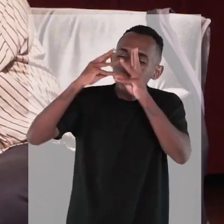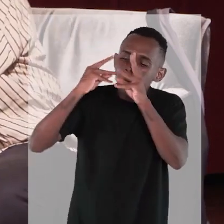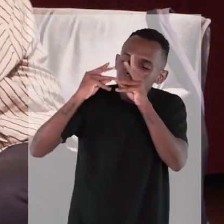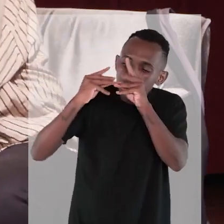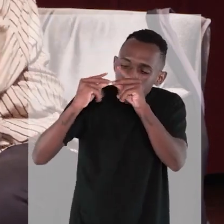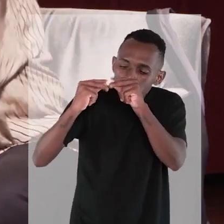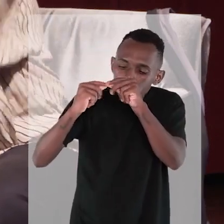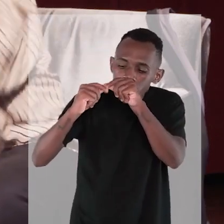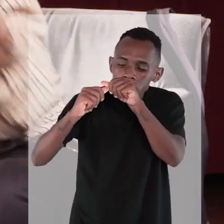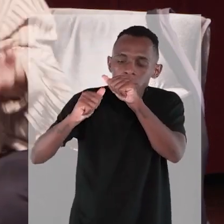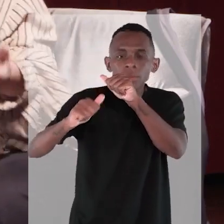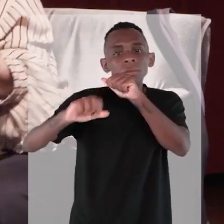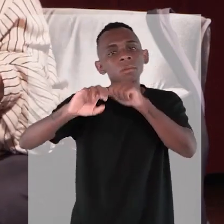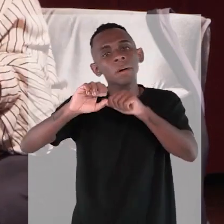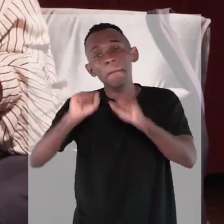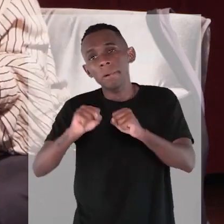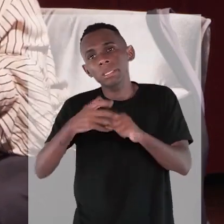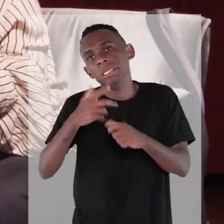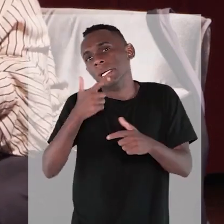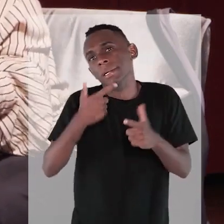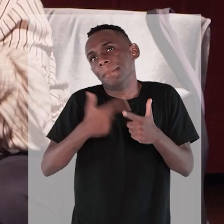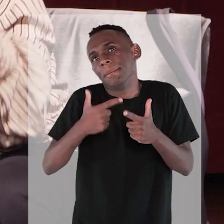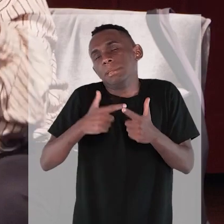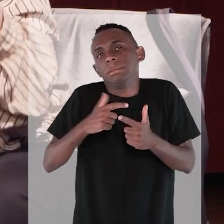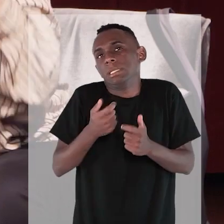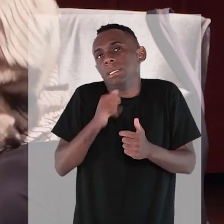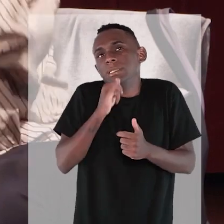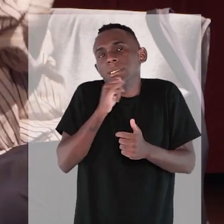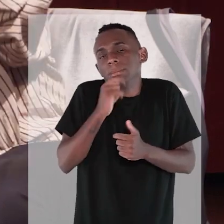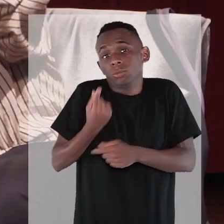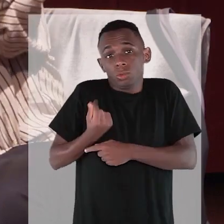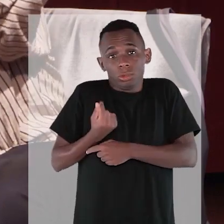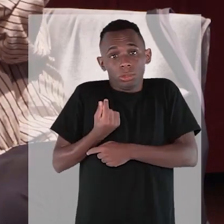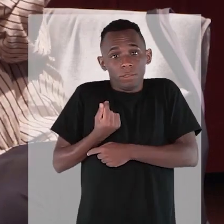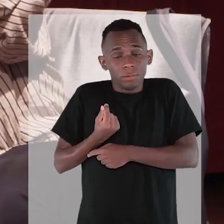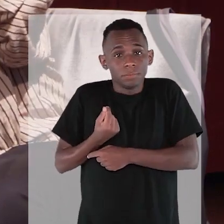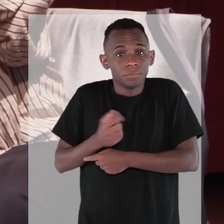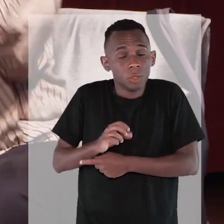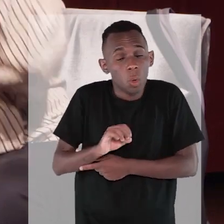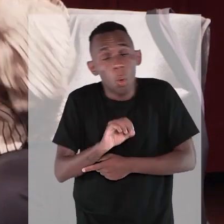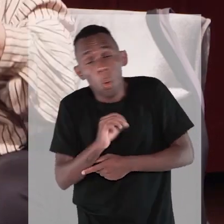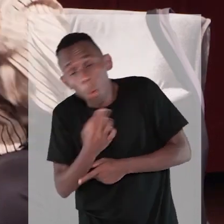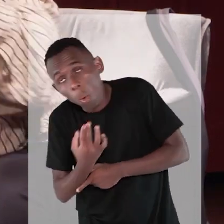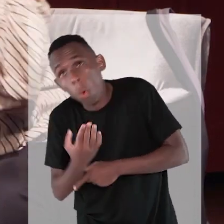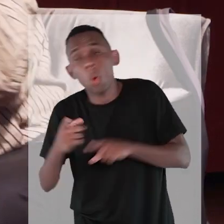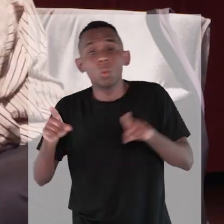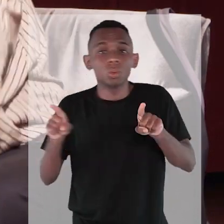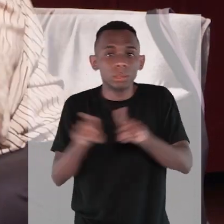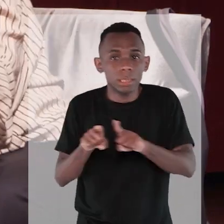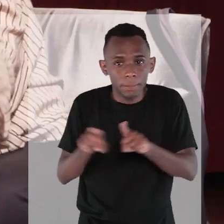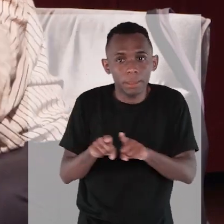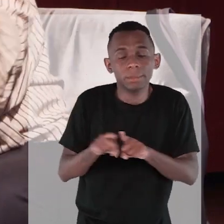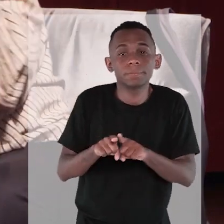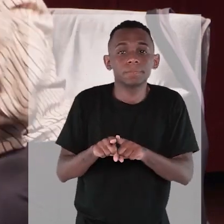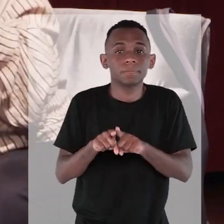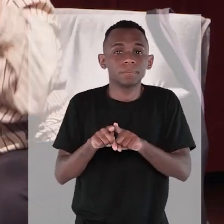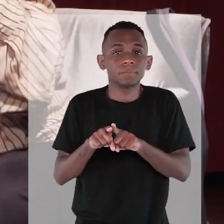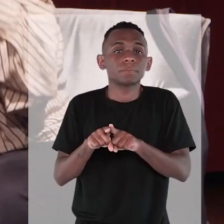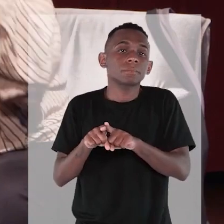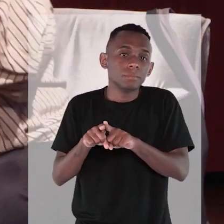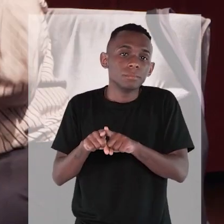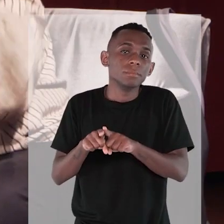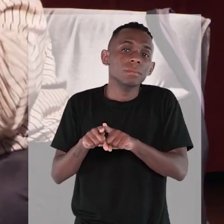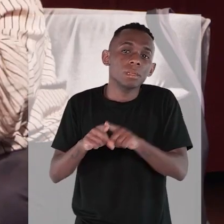asfixia, né? Asfixia, inclusive financeira, né? Seja porque ele é degradado,